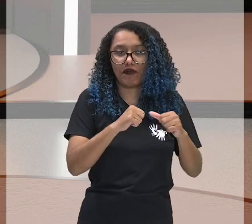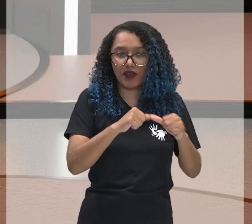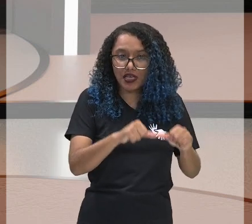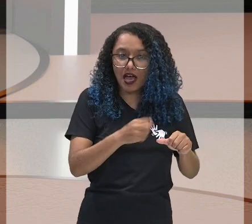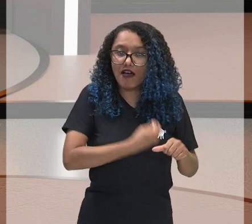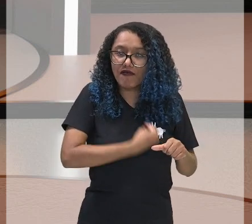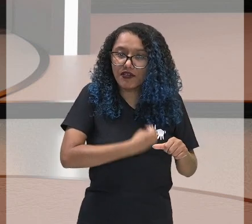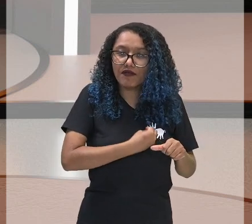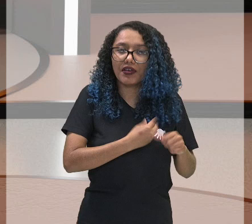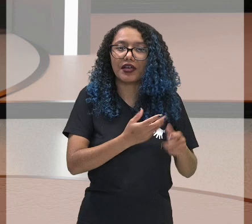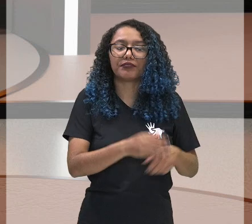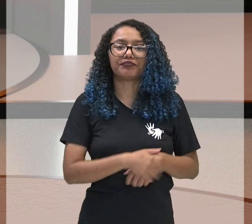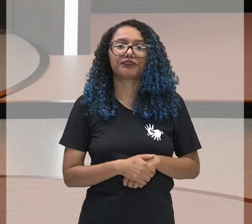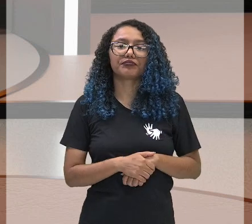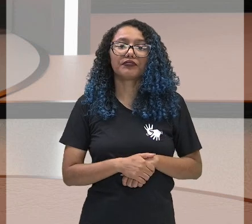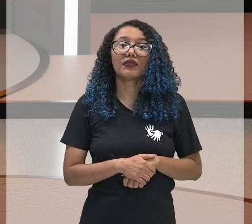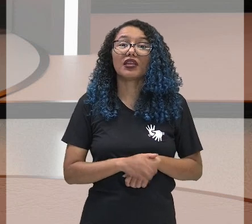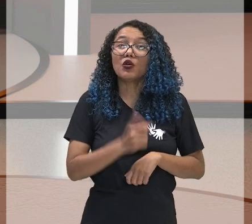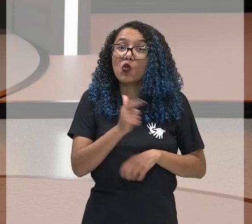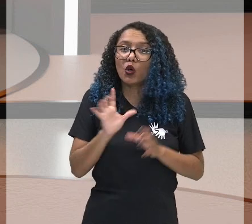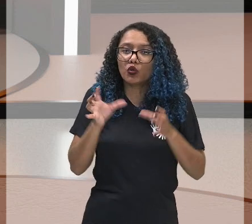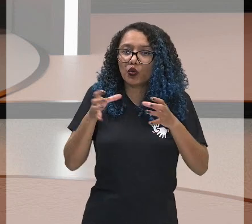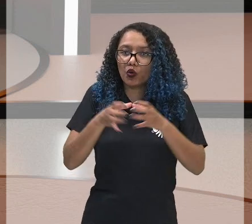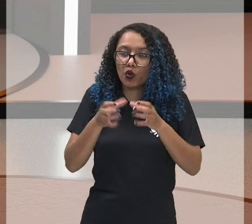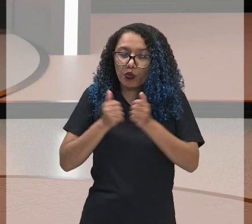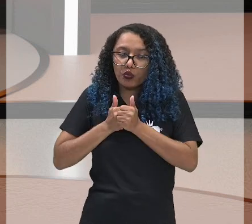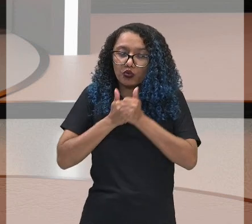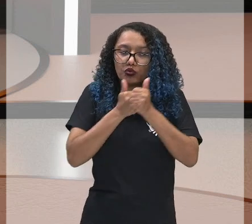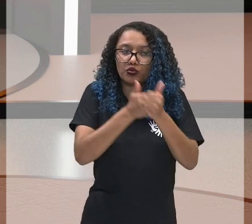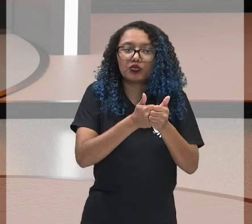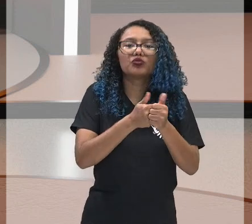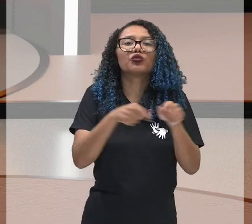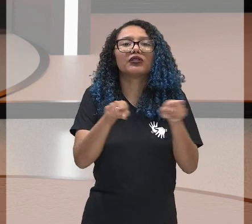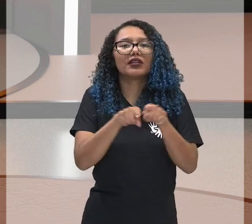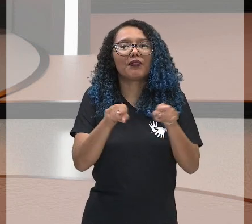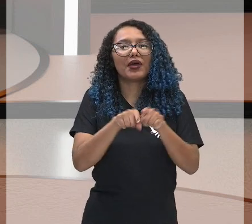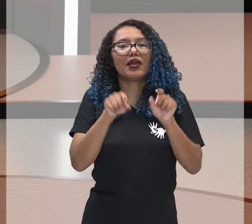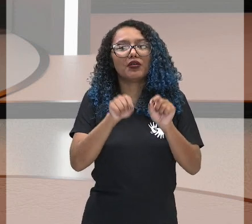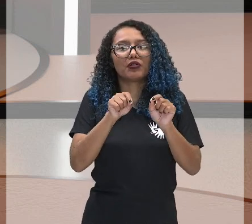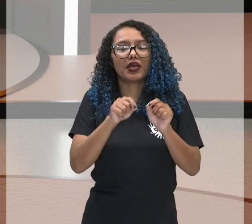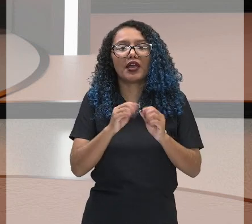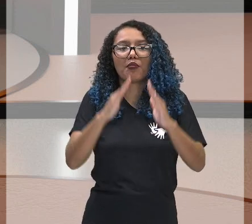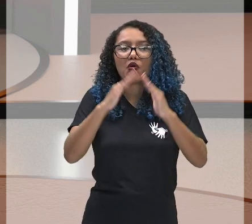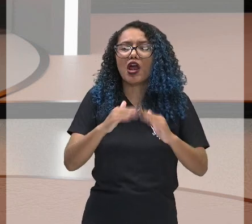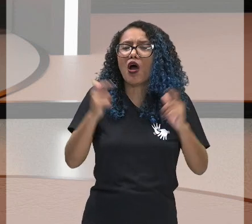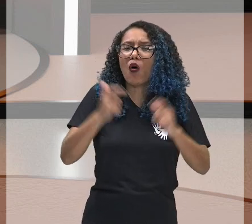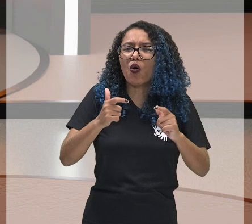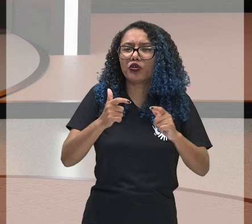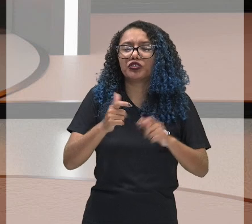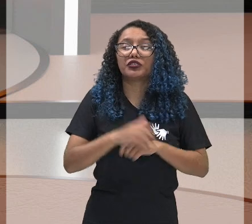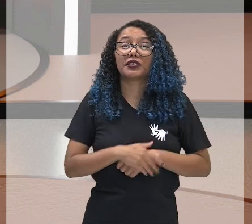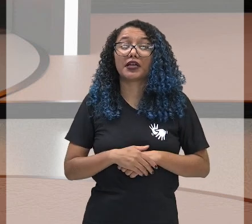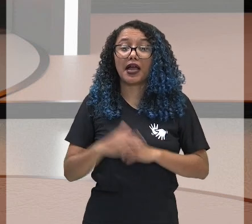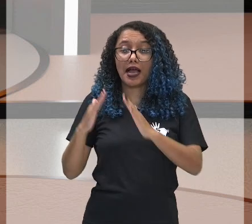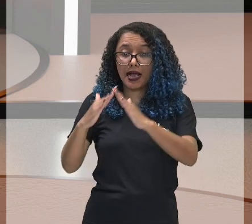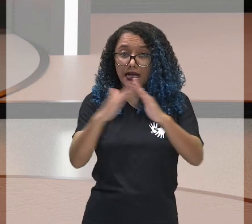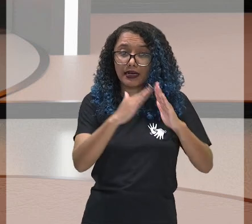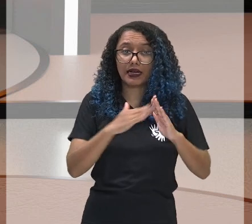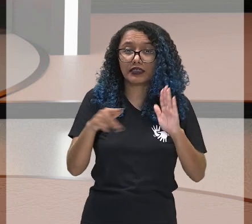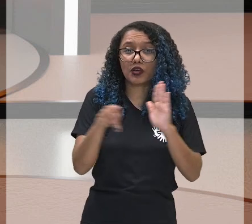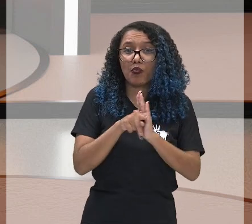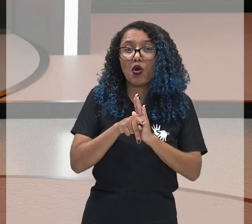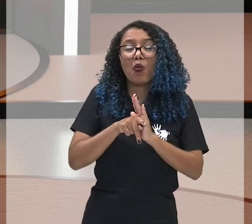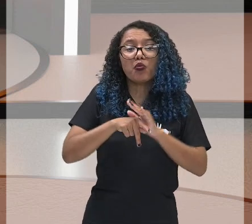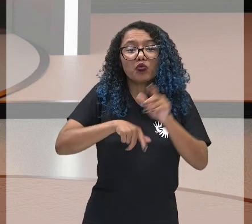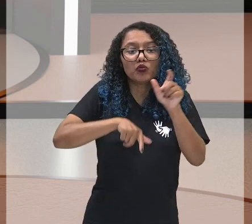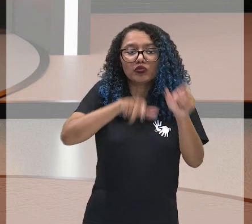a adentrar a casa dos moradores mais elitizados do Rio de Janeiro. Inclusive, muitos moradores tiveram que ceder os seus